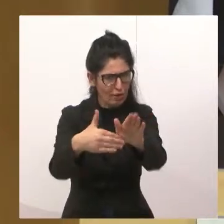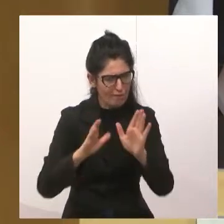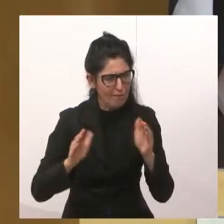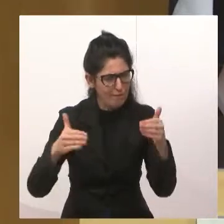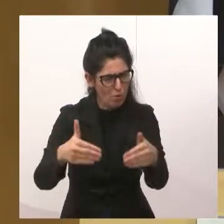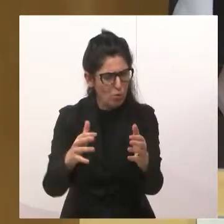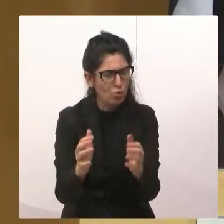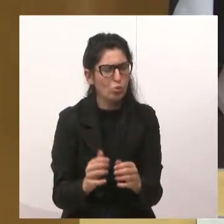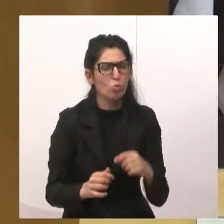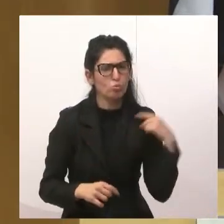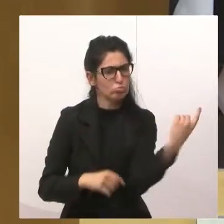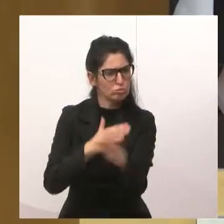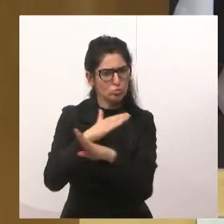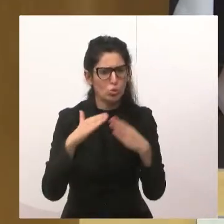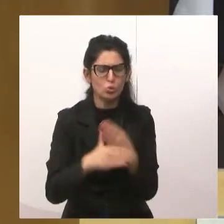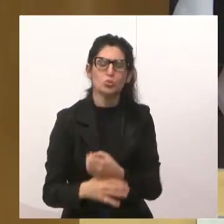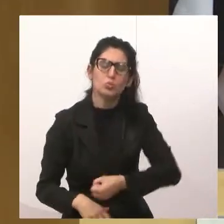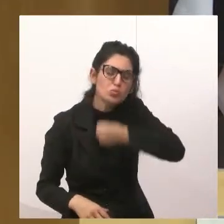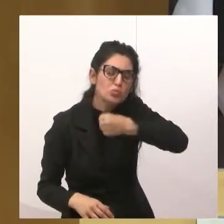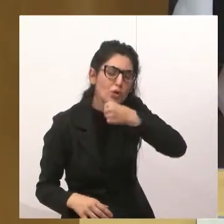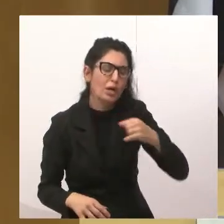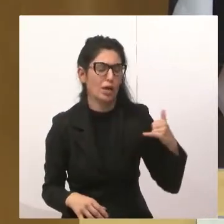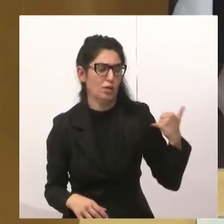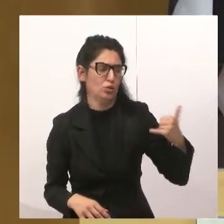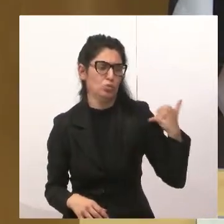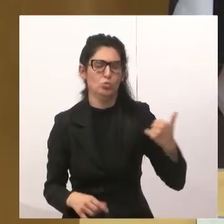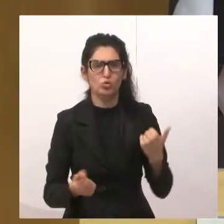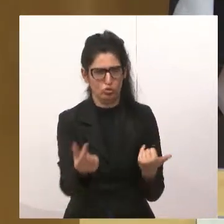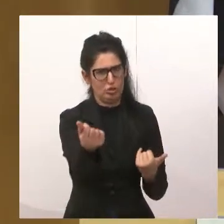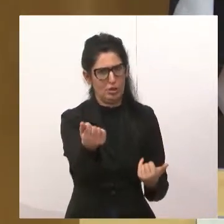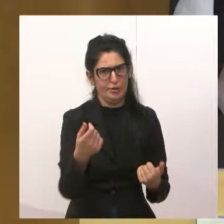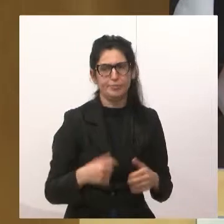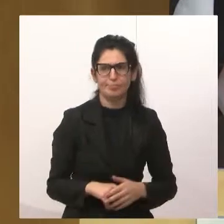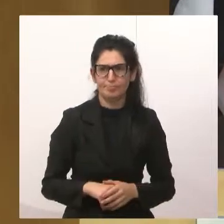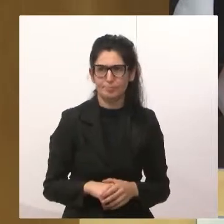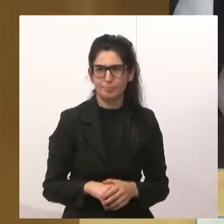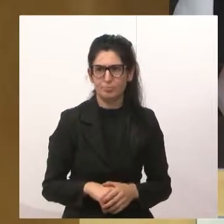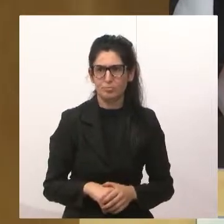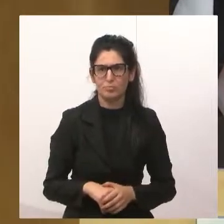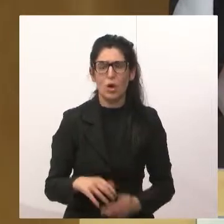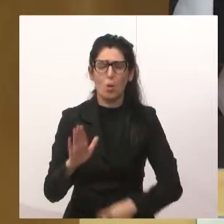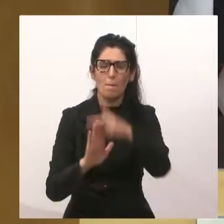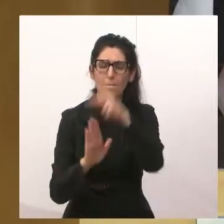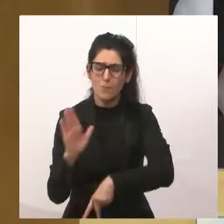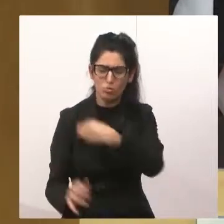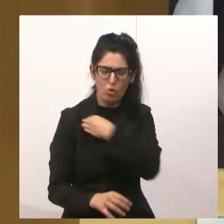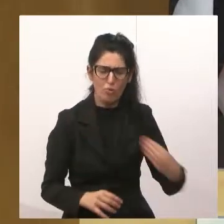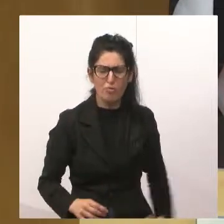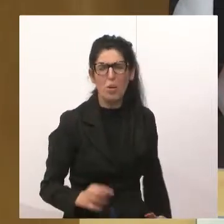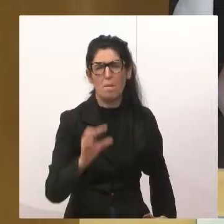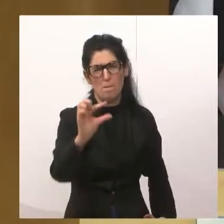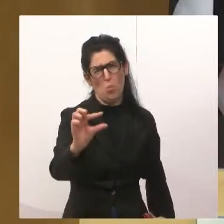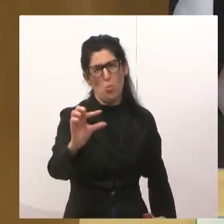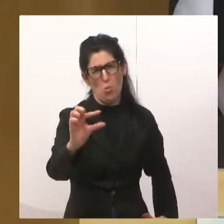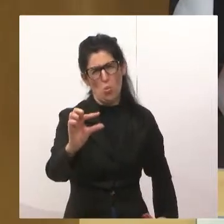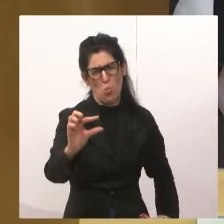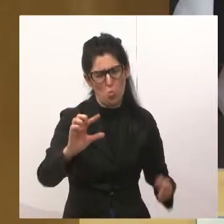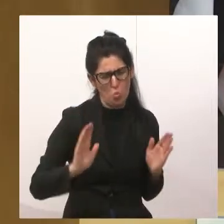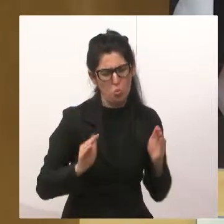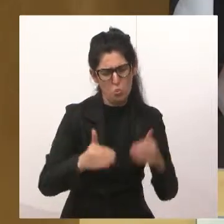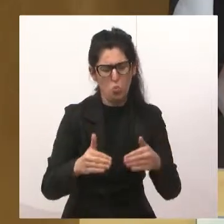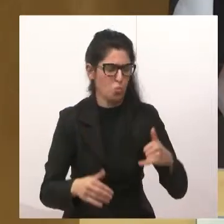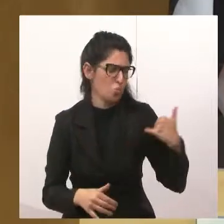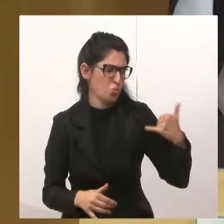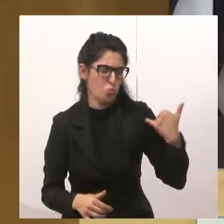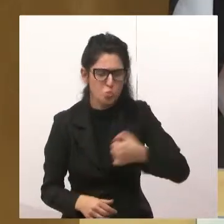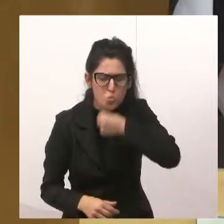idoso é muitas vezes excluído dos orçamentos. São poucas as políticas públicas que envolvem o idoso